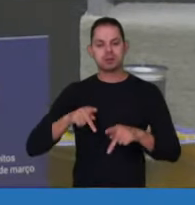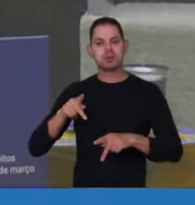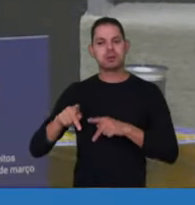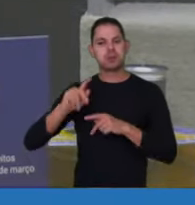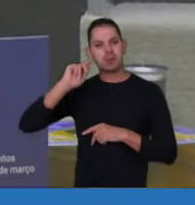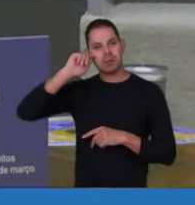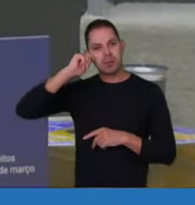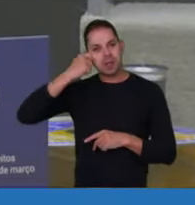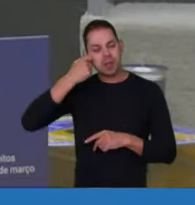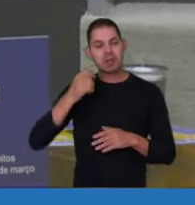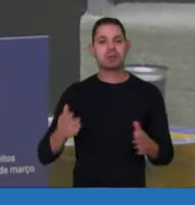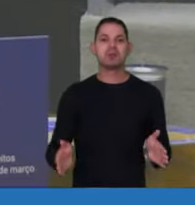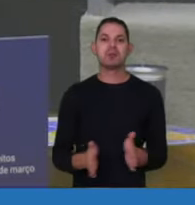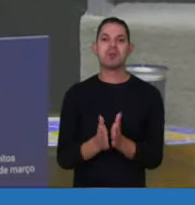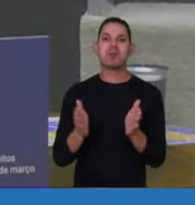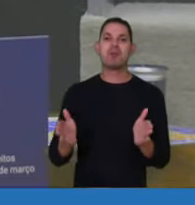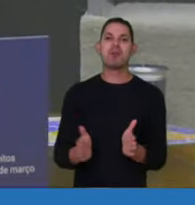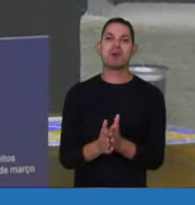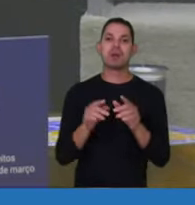negro e pobre deste país.